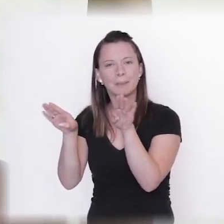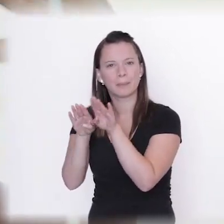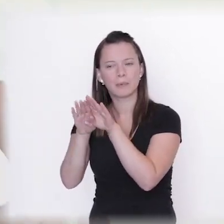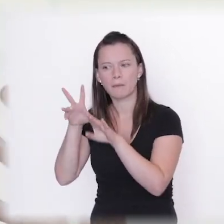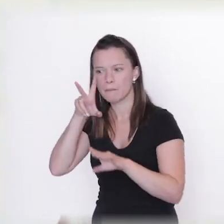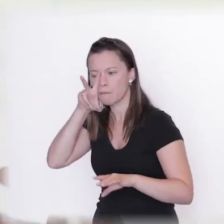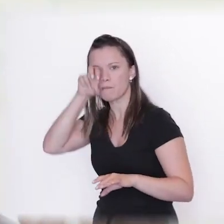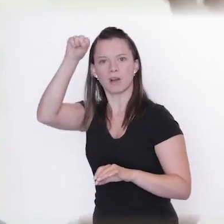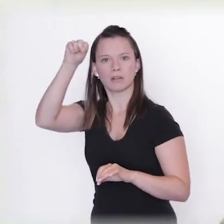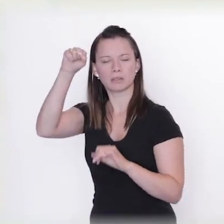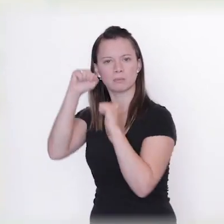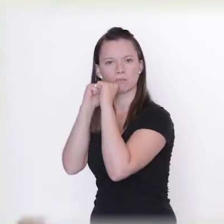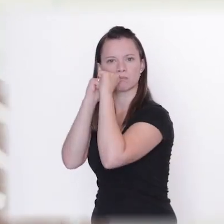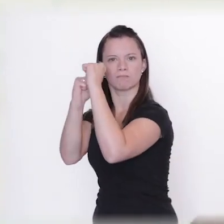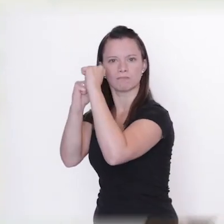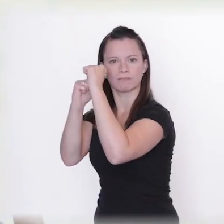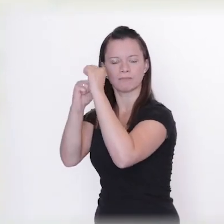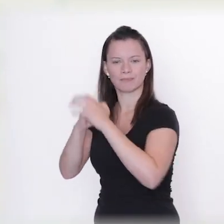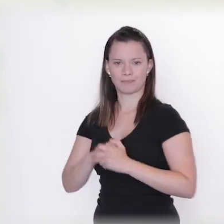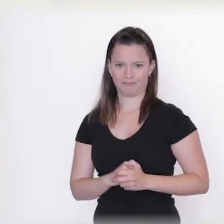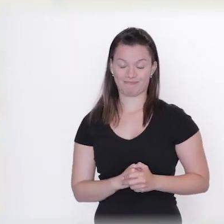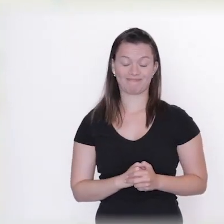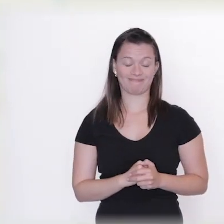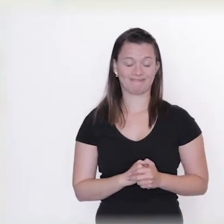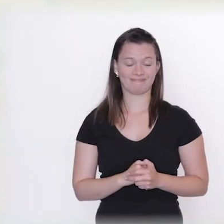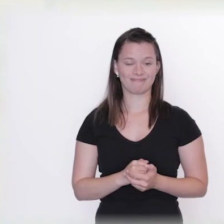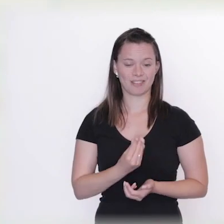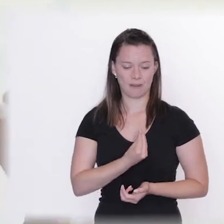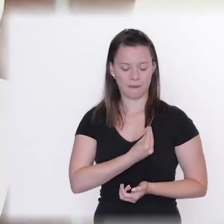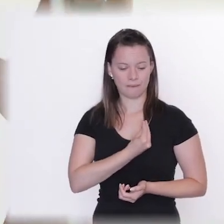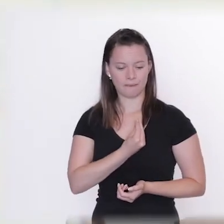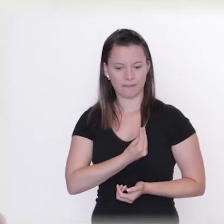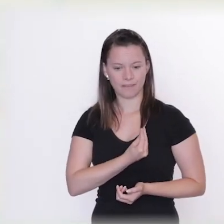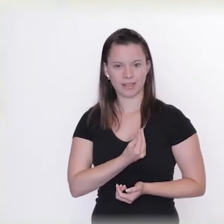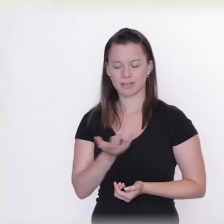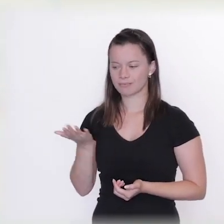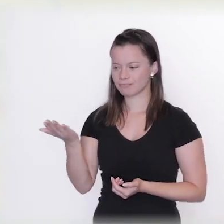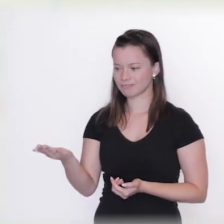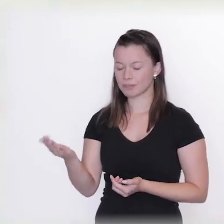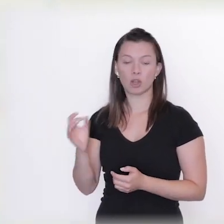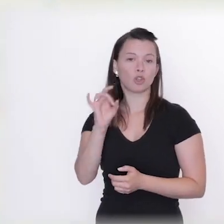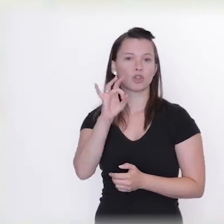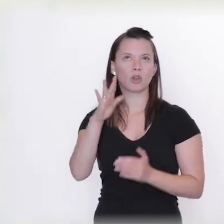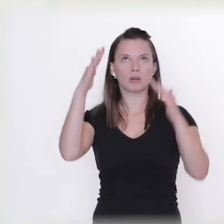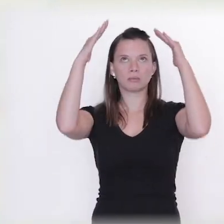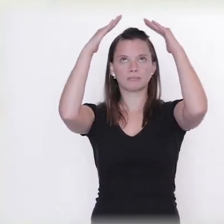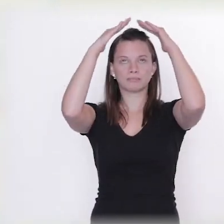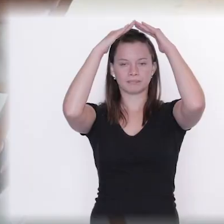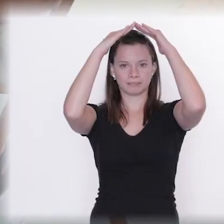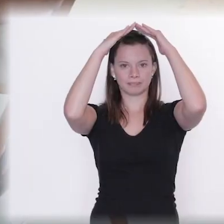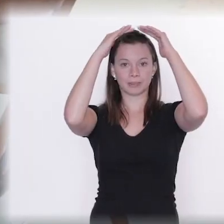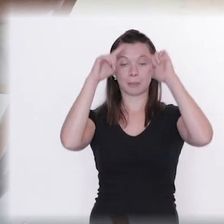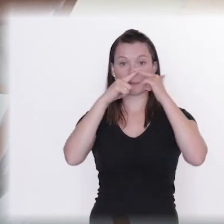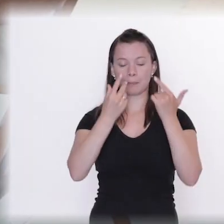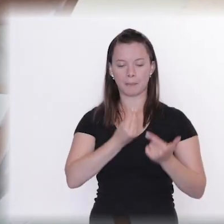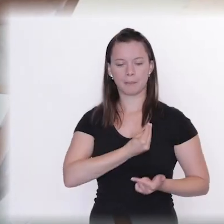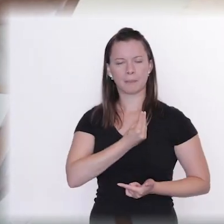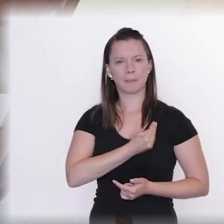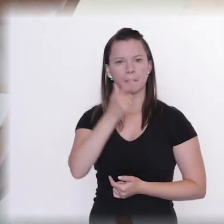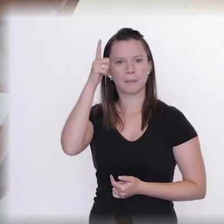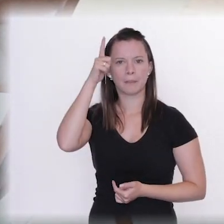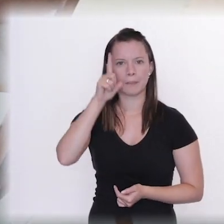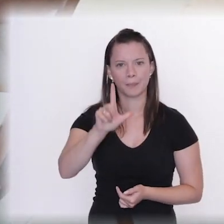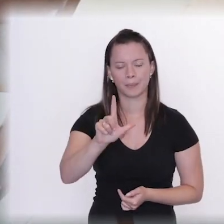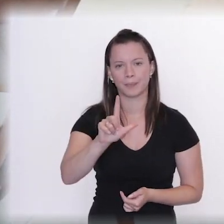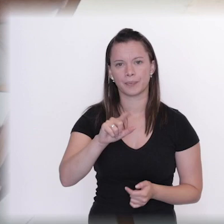habitar é viver, né? É É a viver. mesma coisa, não tem... É viver. Não é ter um teto só, né? Mas é viver. Eu acho que